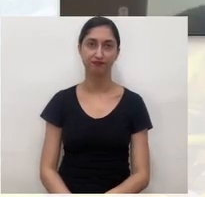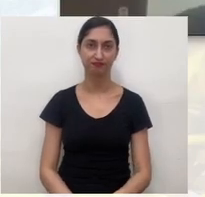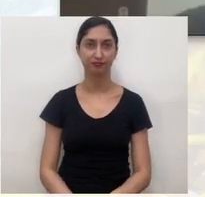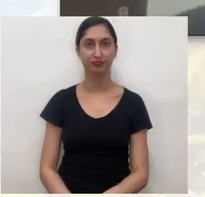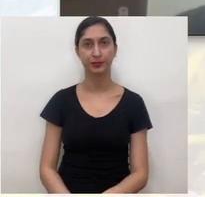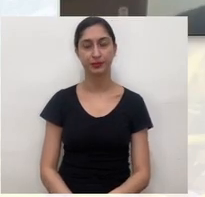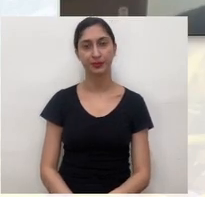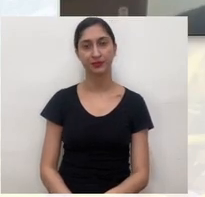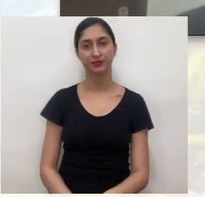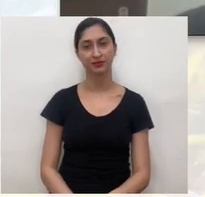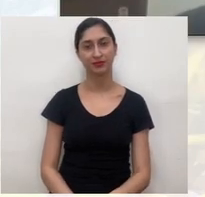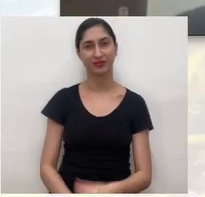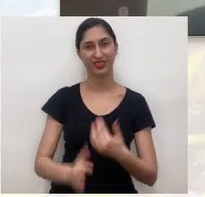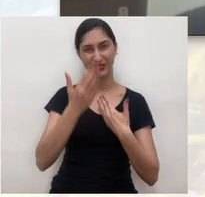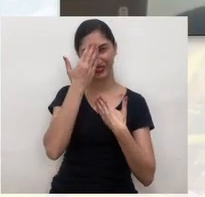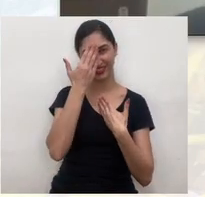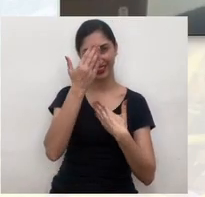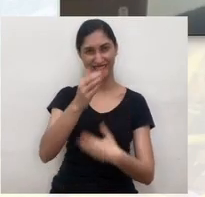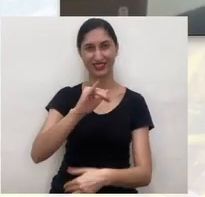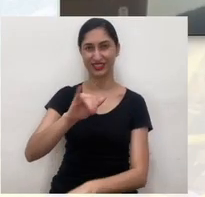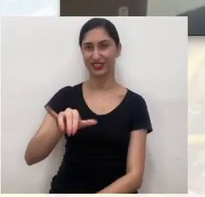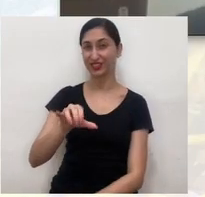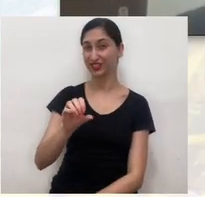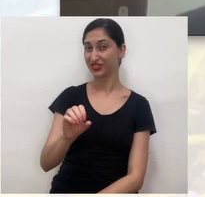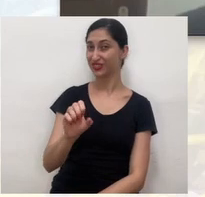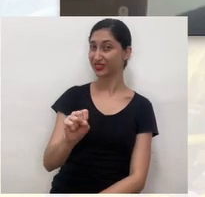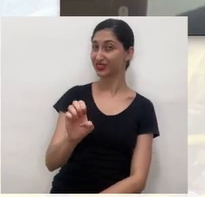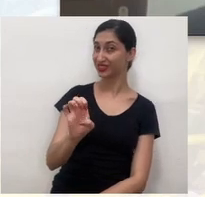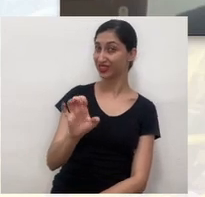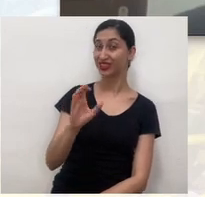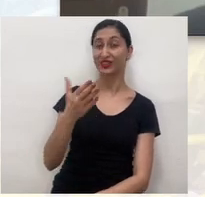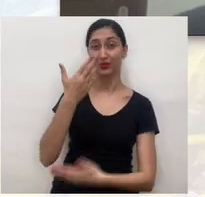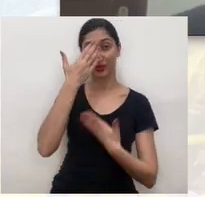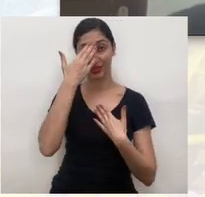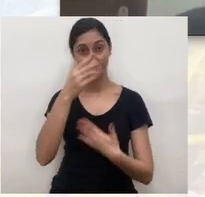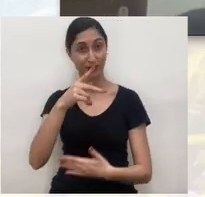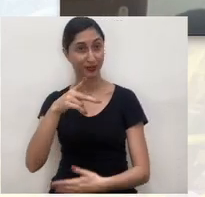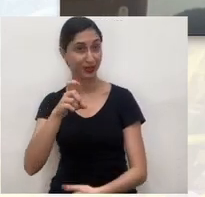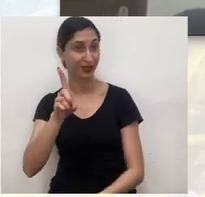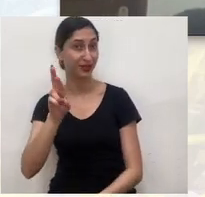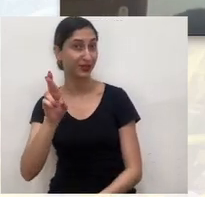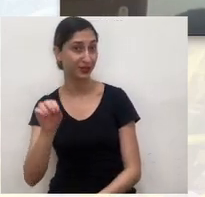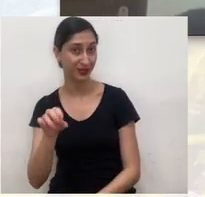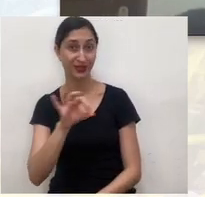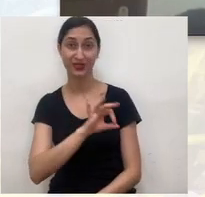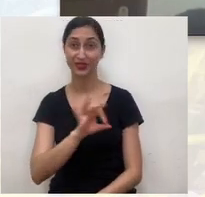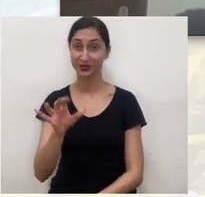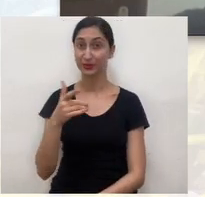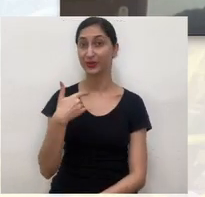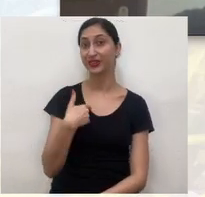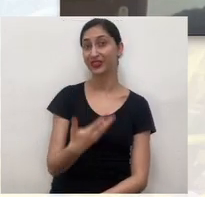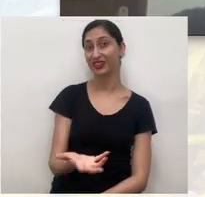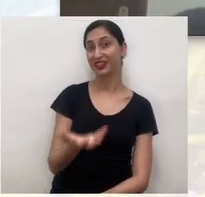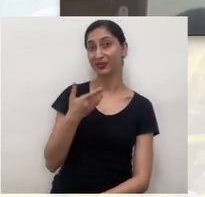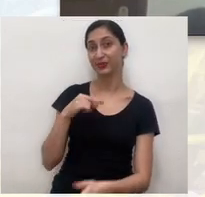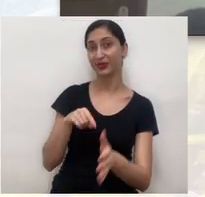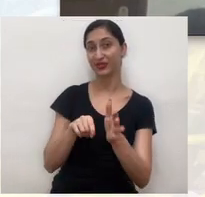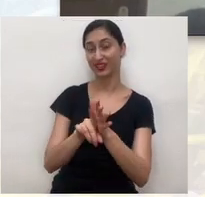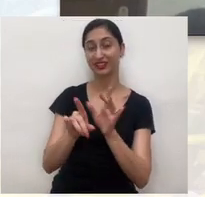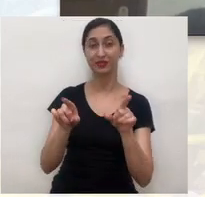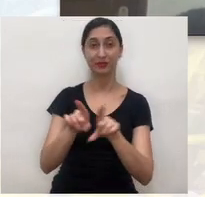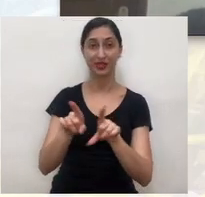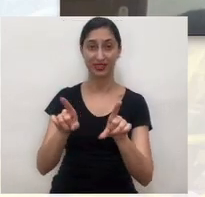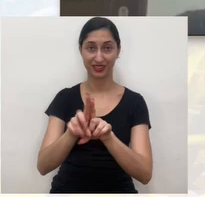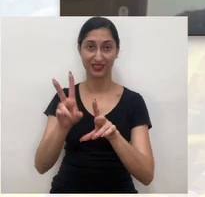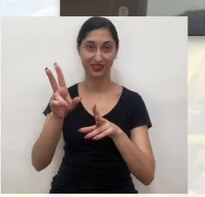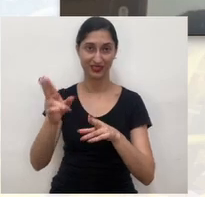Nossa, obrigada, José. E obrigada ao Pedro pela pergunta, porque, na verdade, essa pergunta tem muito a ver com a que eu queria fazer. A minha dúvida, que eu queria ter